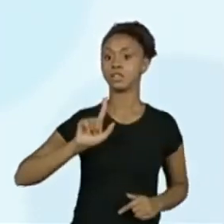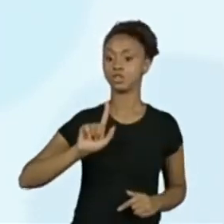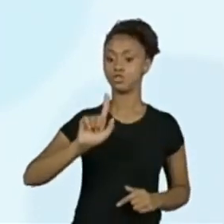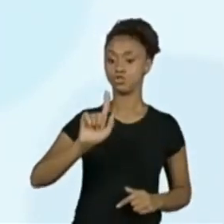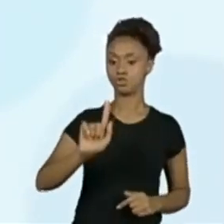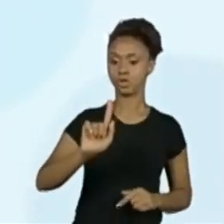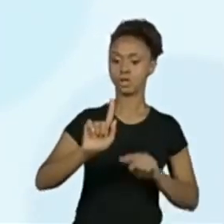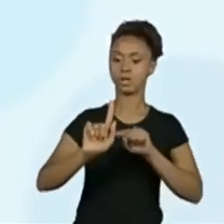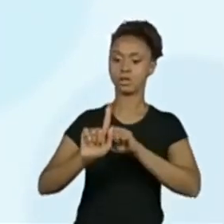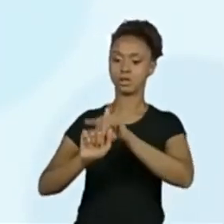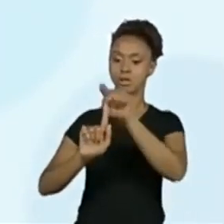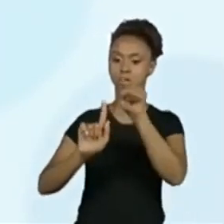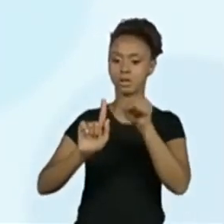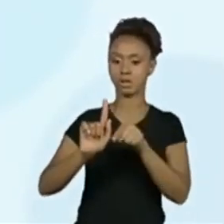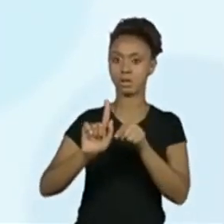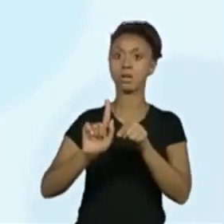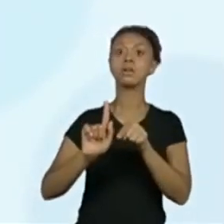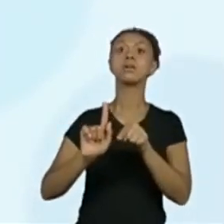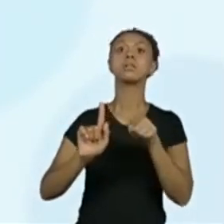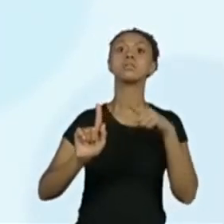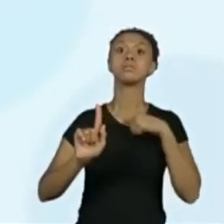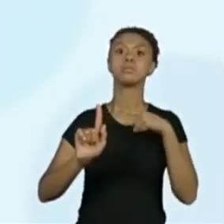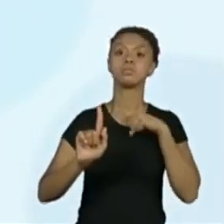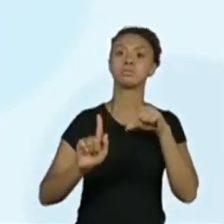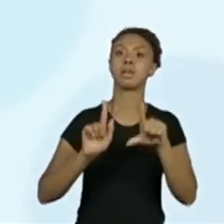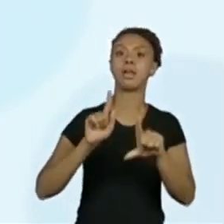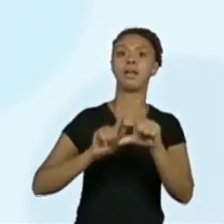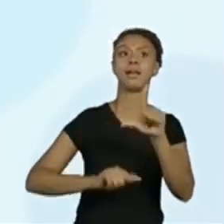É. Seguida.